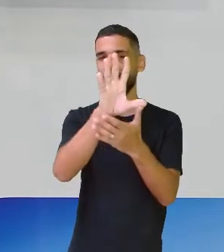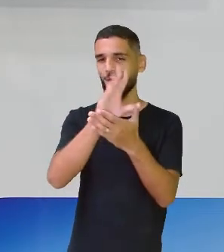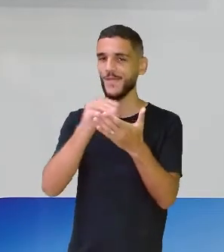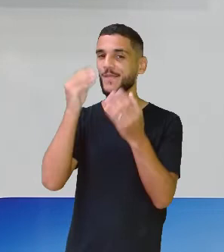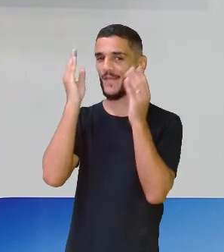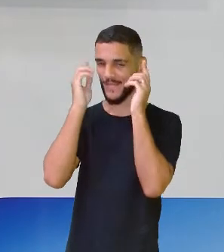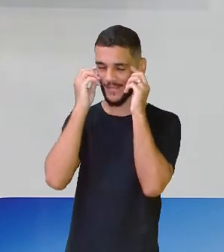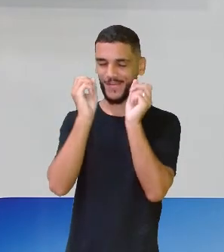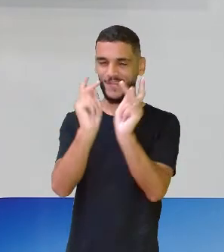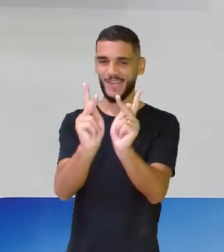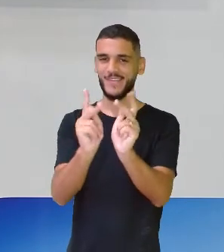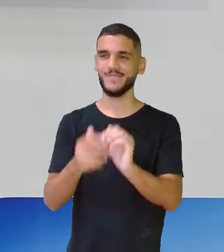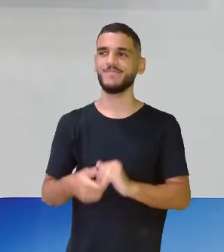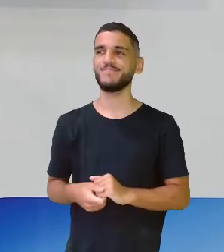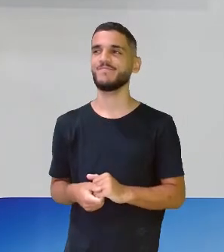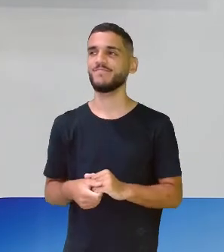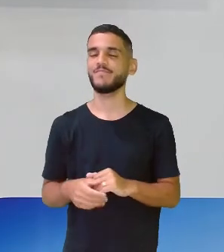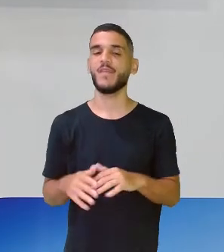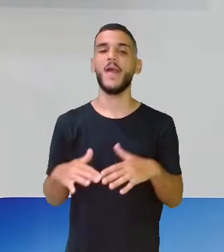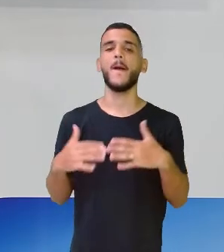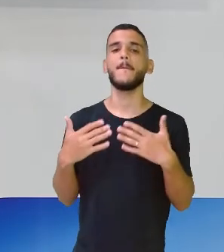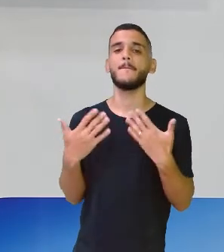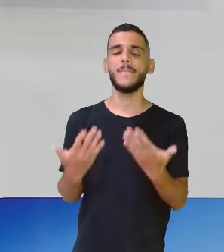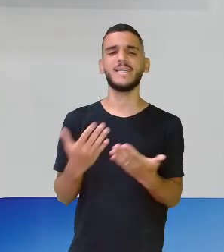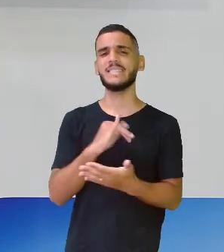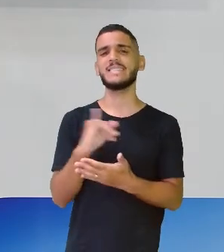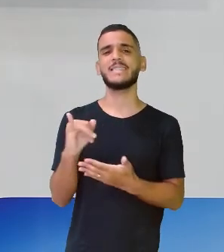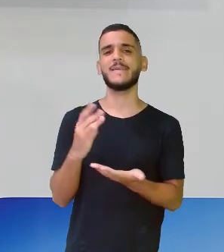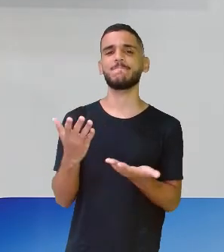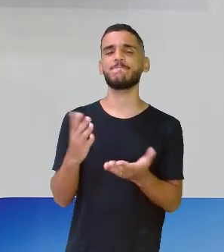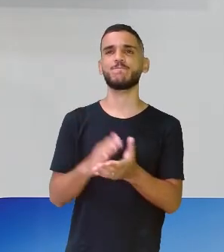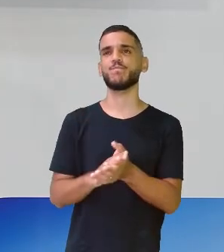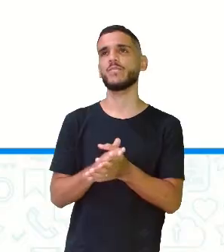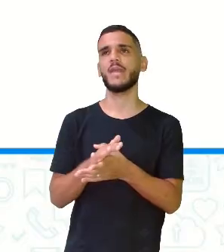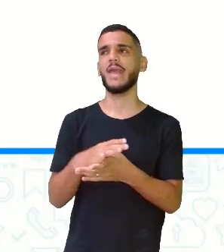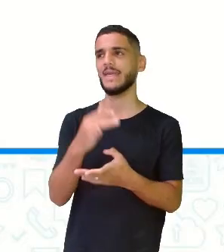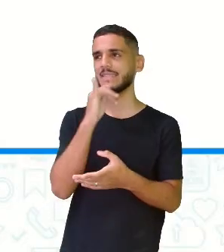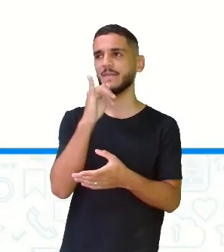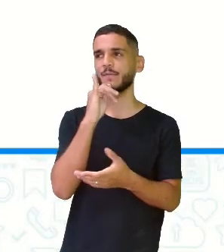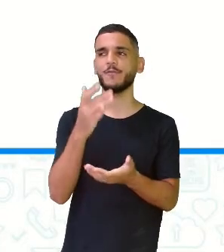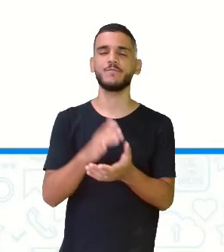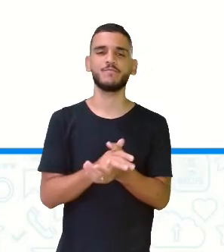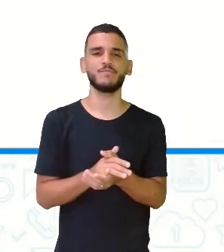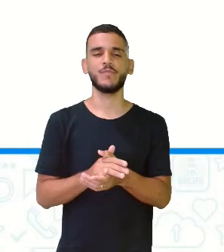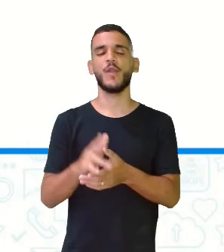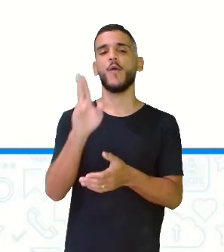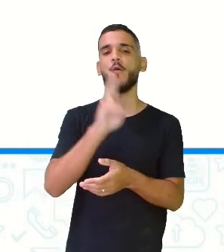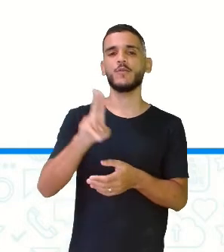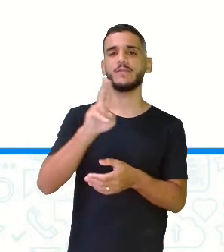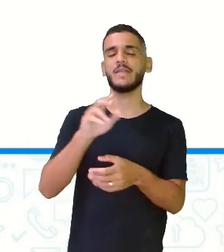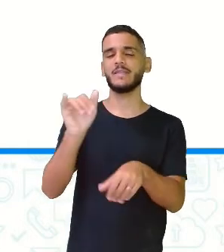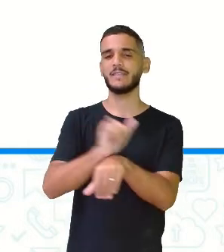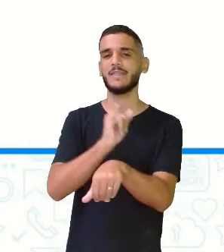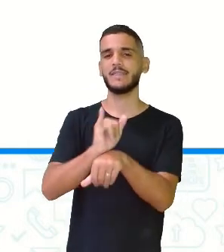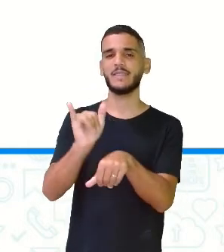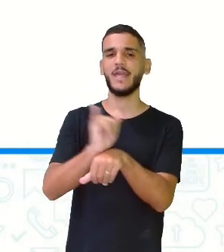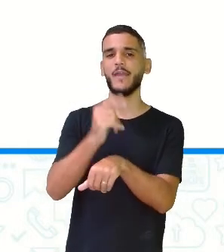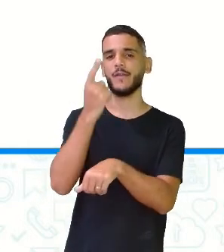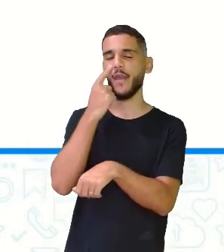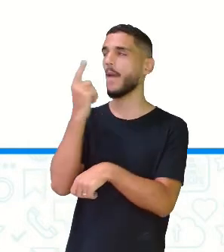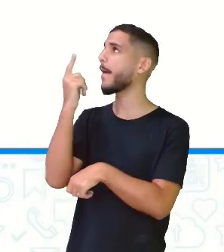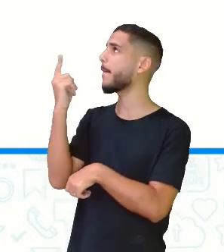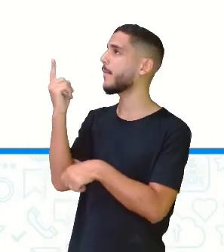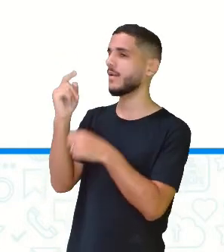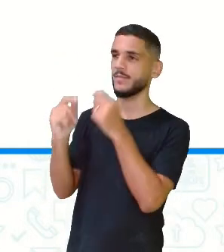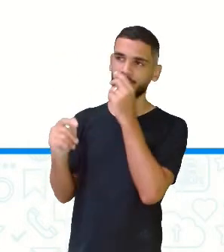mais. Mas, se eu quiser escrever a palavrinha com ência, ânsia e ansa, quando é que eu uso? Também é bem simples. Pode